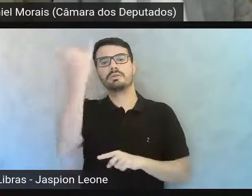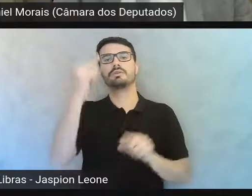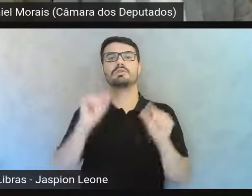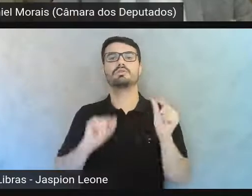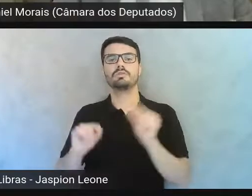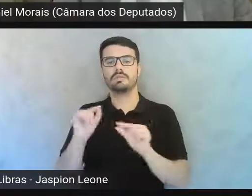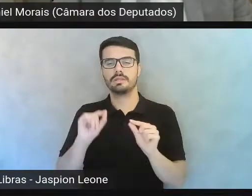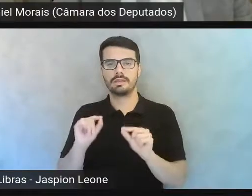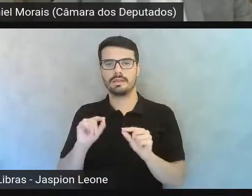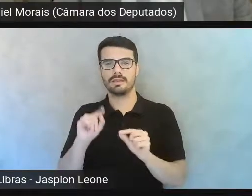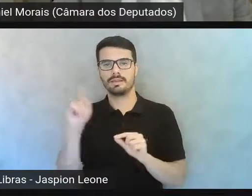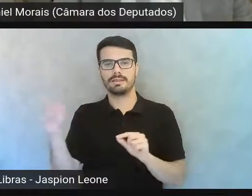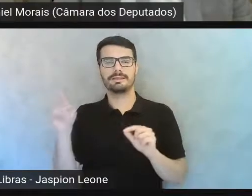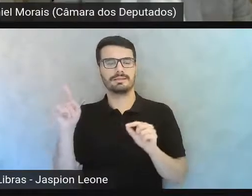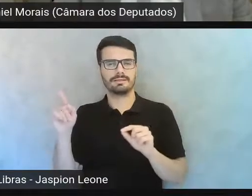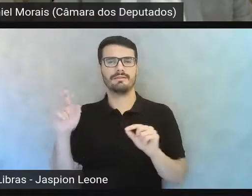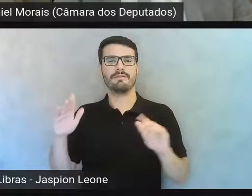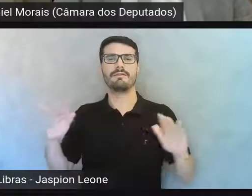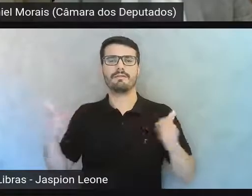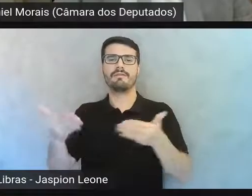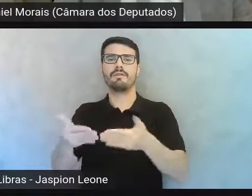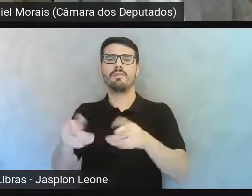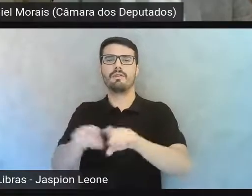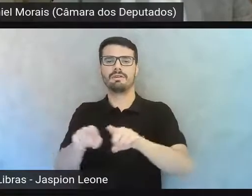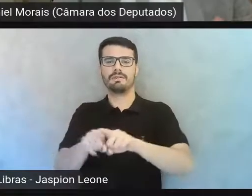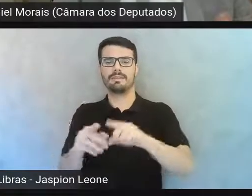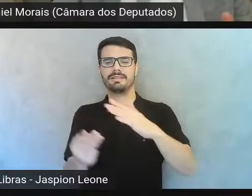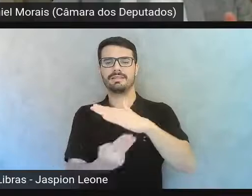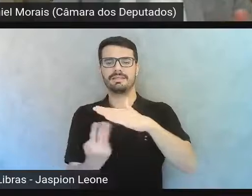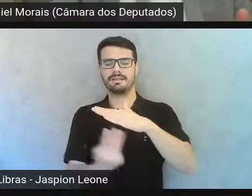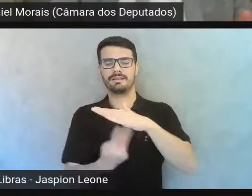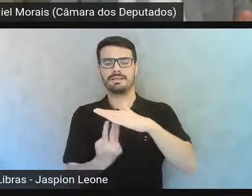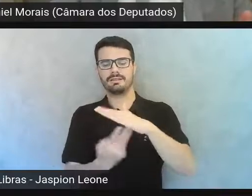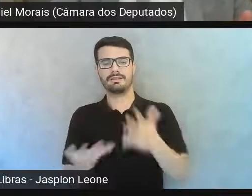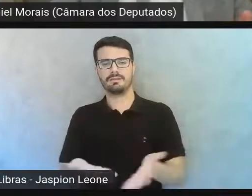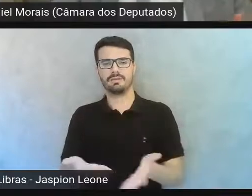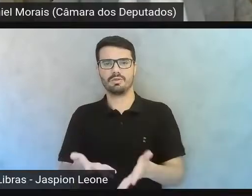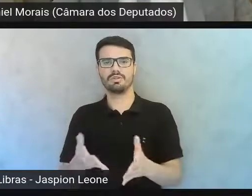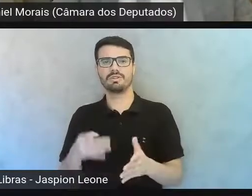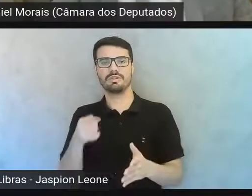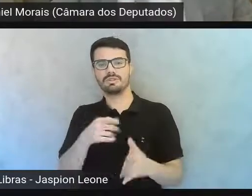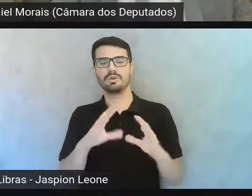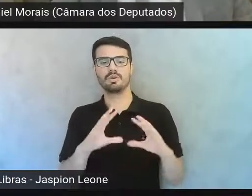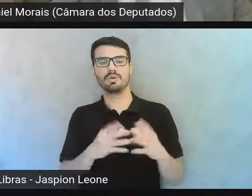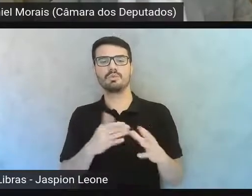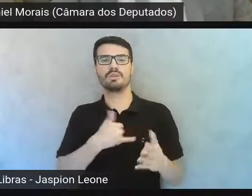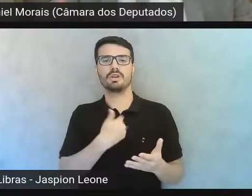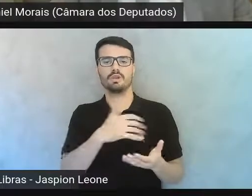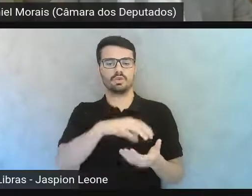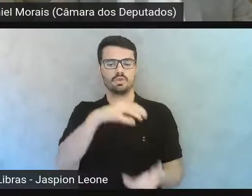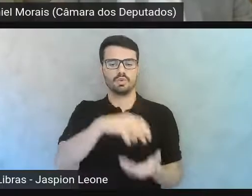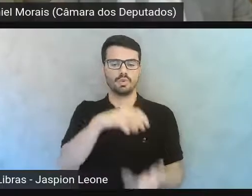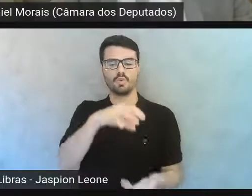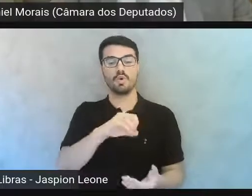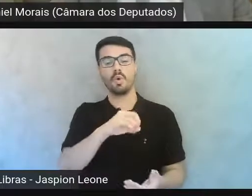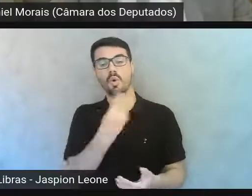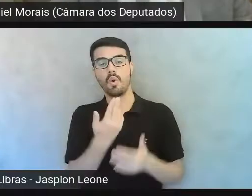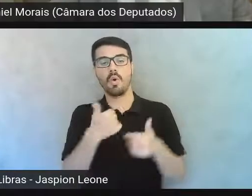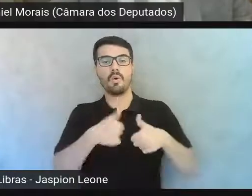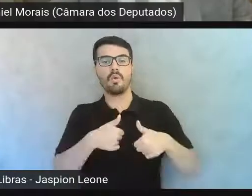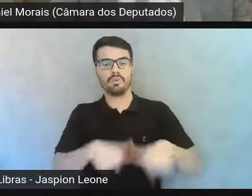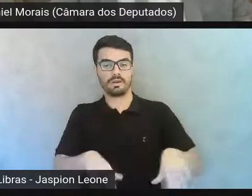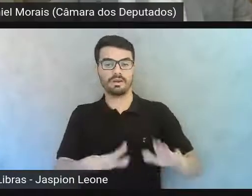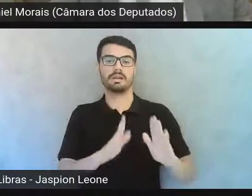relação especialmente em relação àqueles terceirizados que hoje são do grupo de risco ou estão em casa sem a